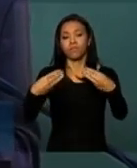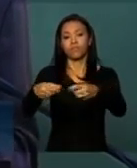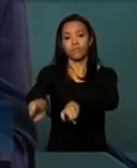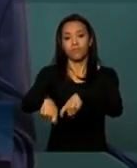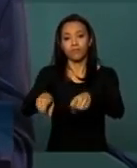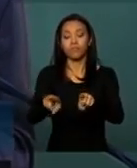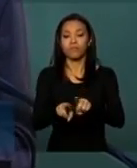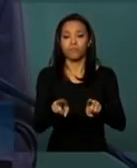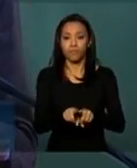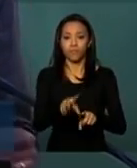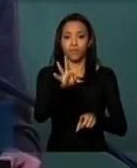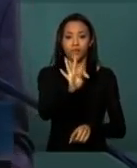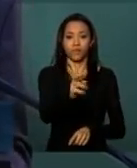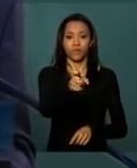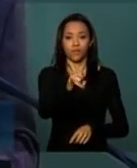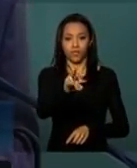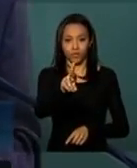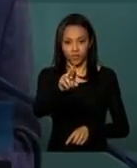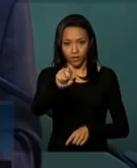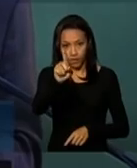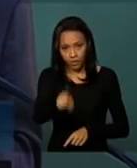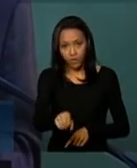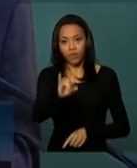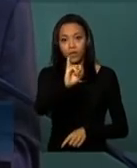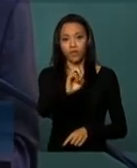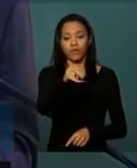Francisco Teixeira, da Integração Nacional,